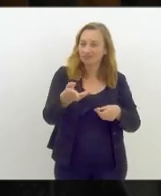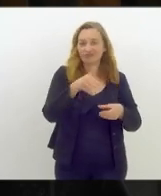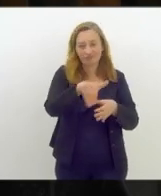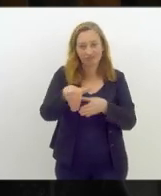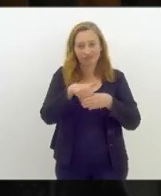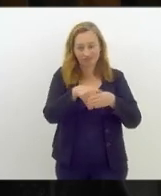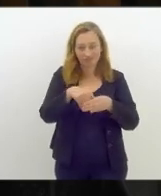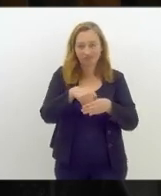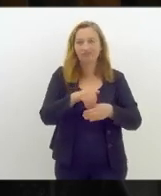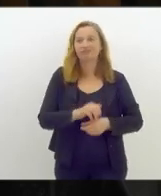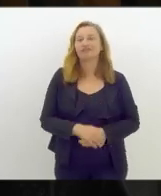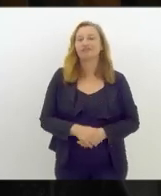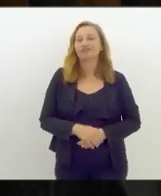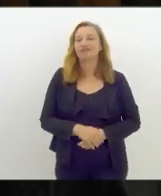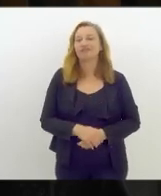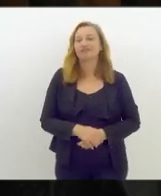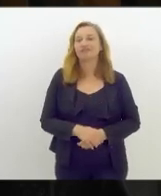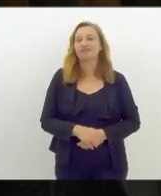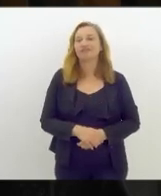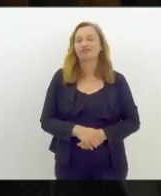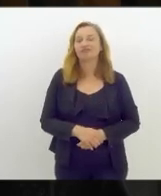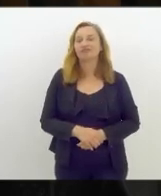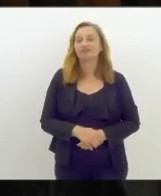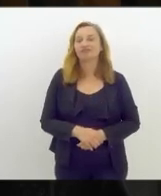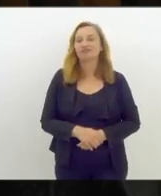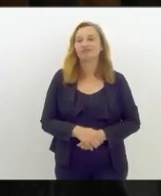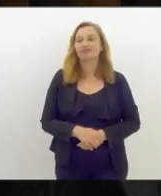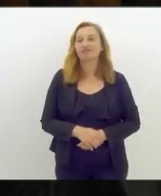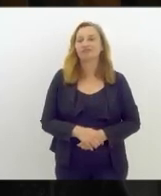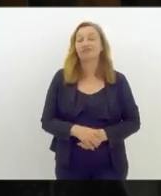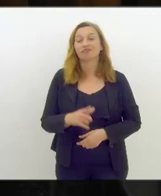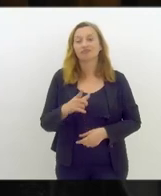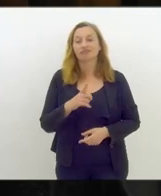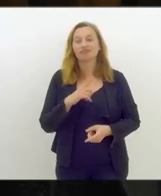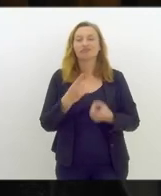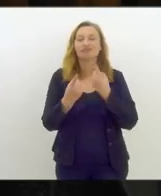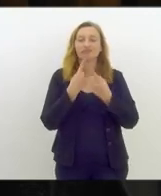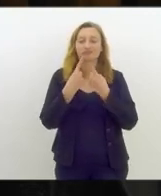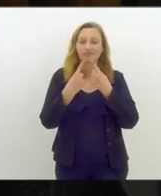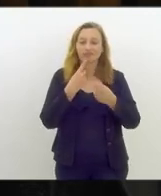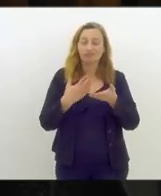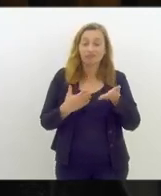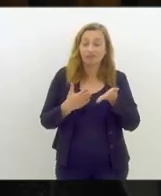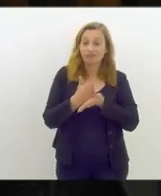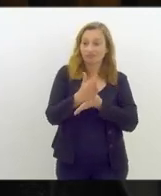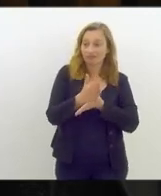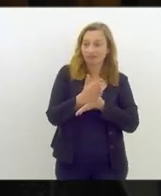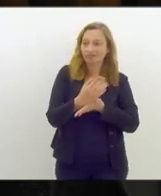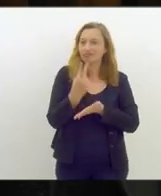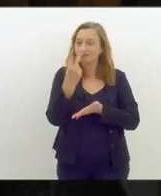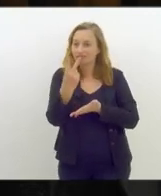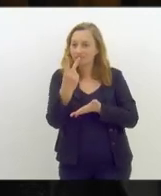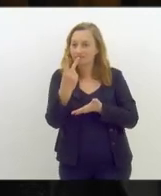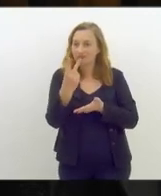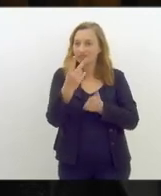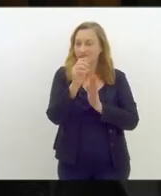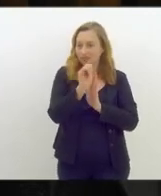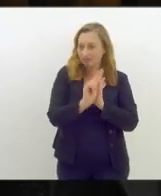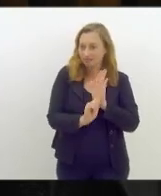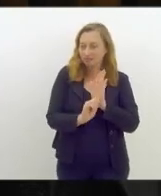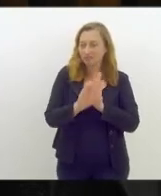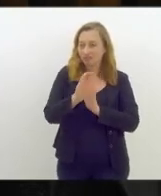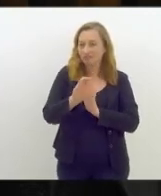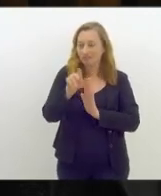eleições, tem ainda que discutir e aprovar dois relatórios de